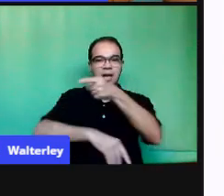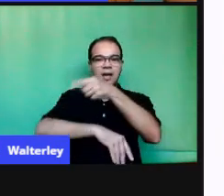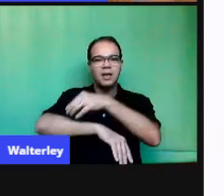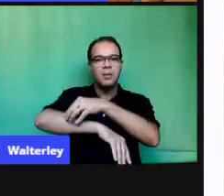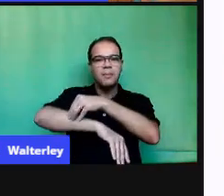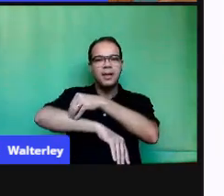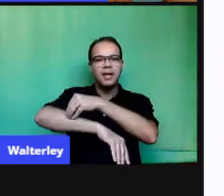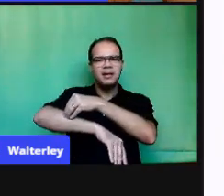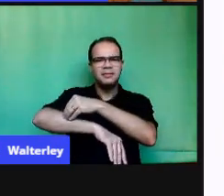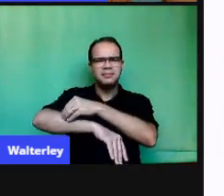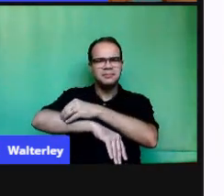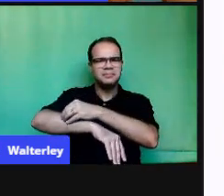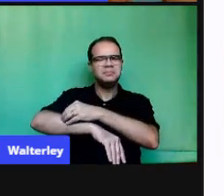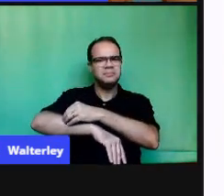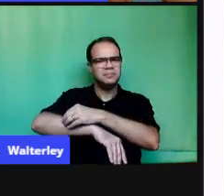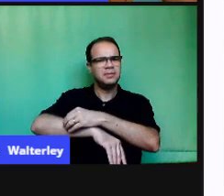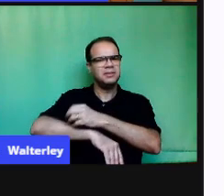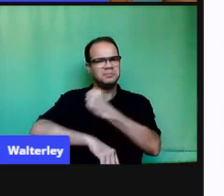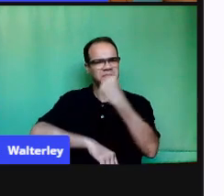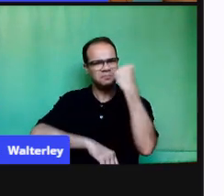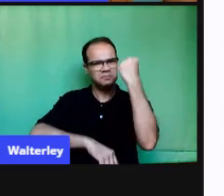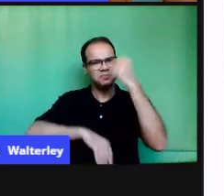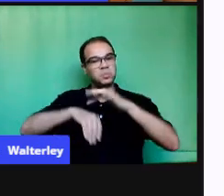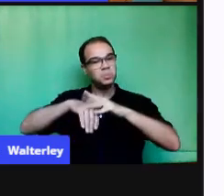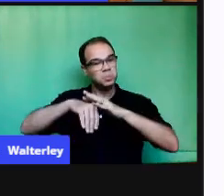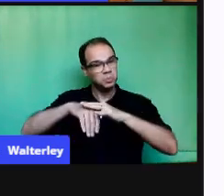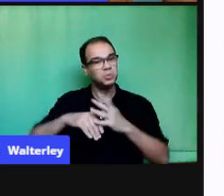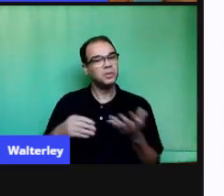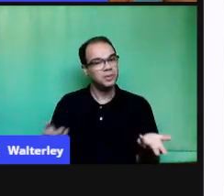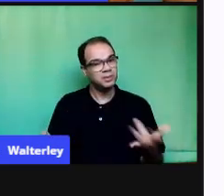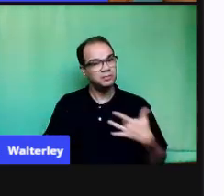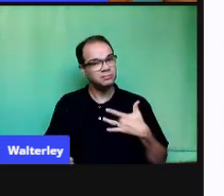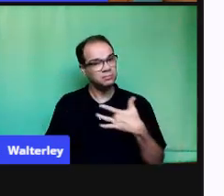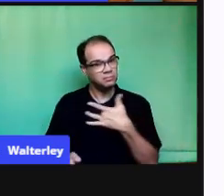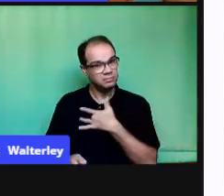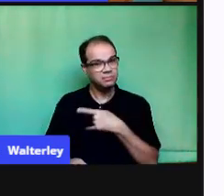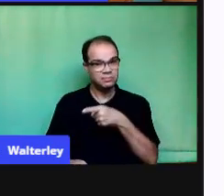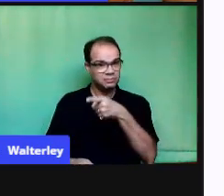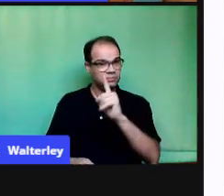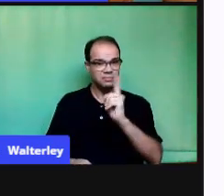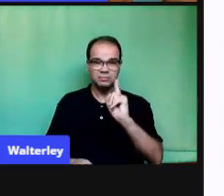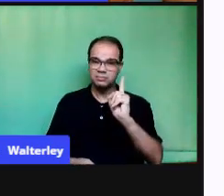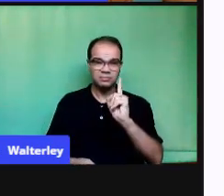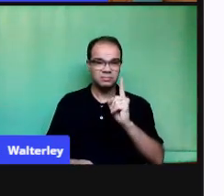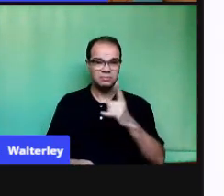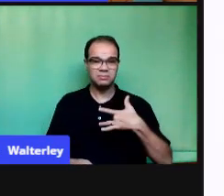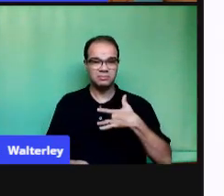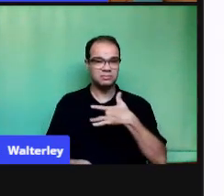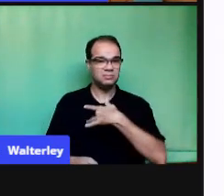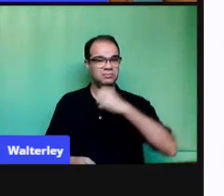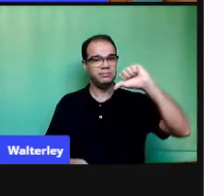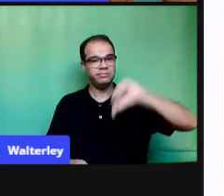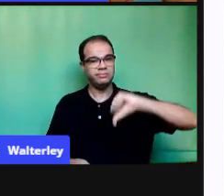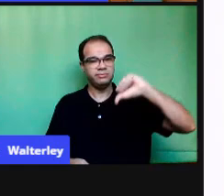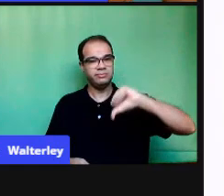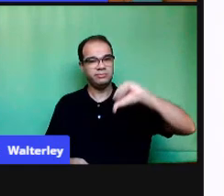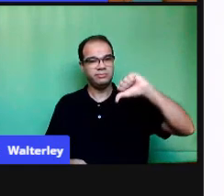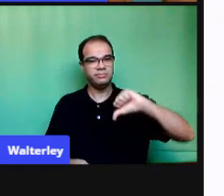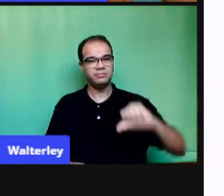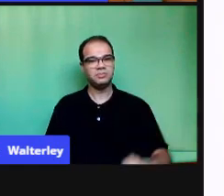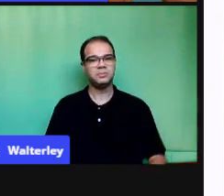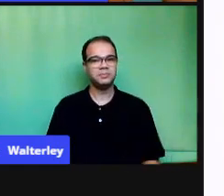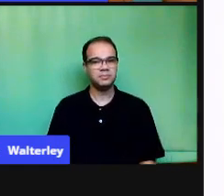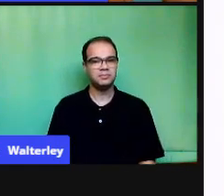né? Que é inclusive considerada uma zoonose. Este mesmo animal, né?